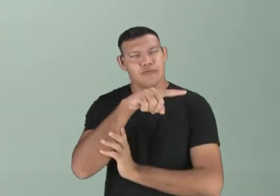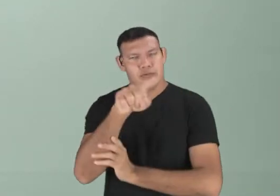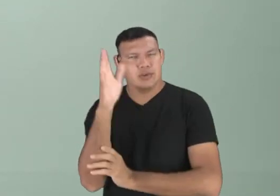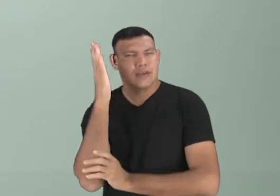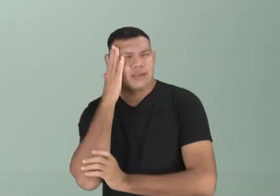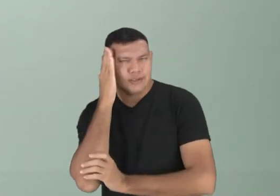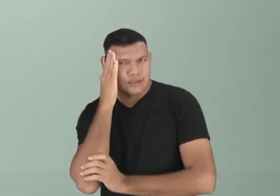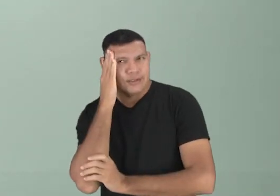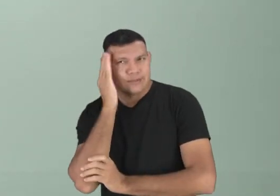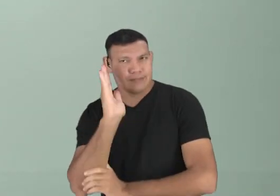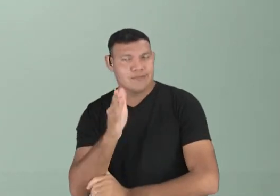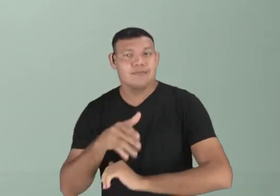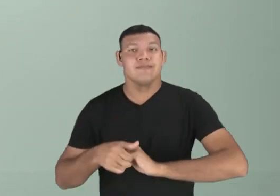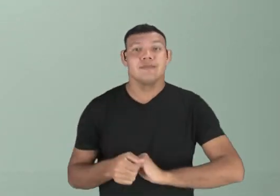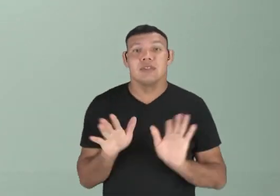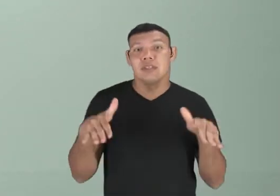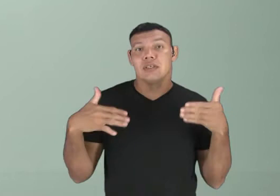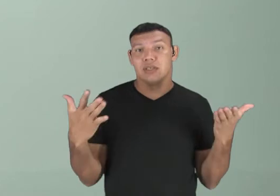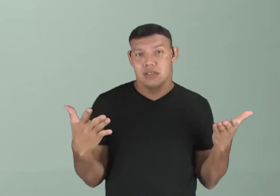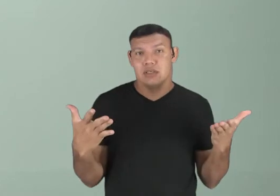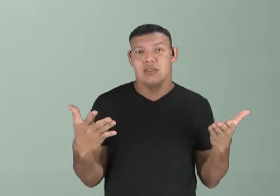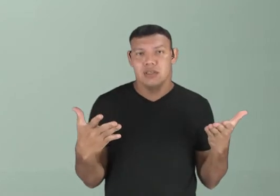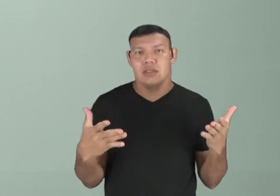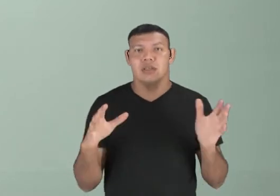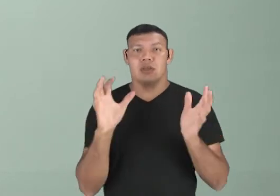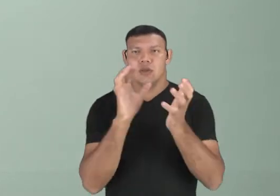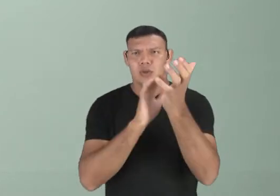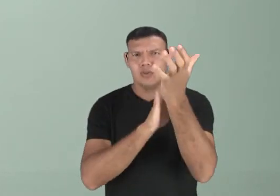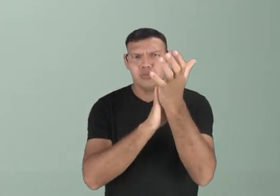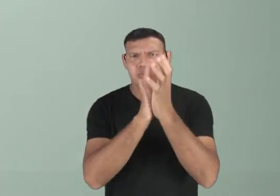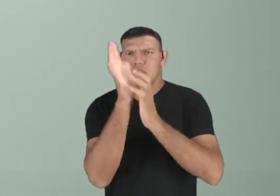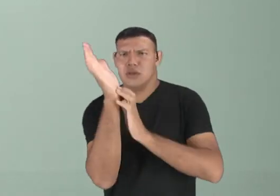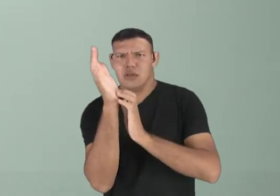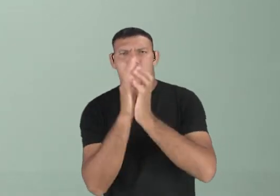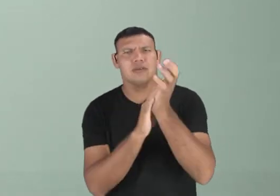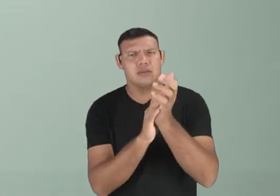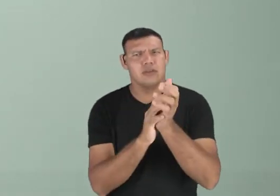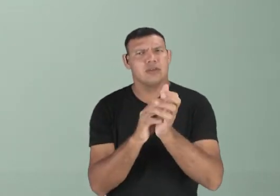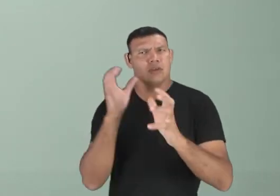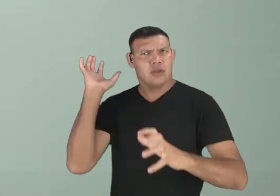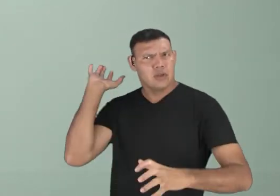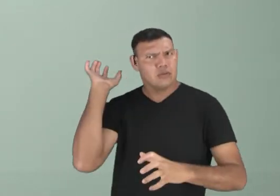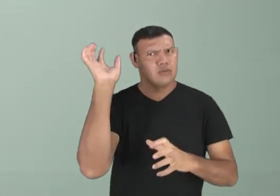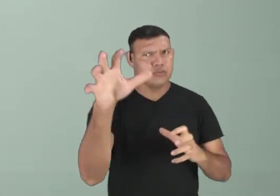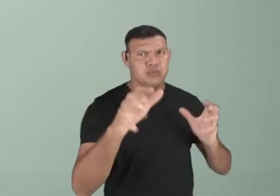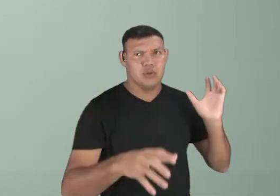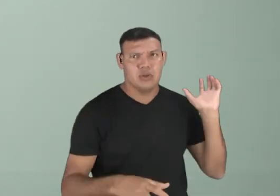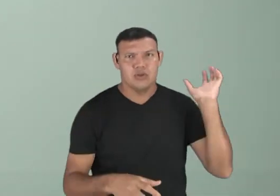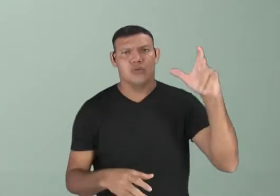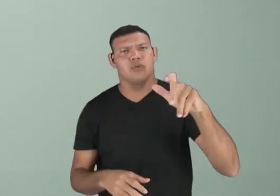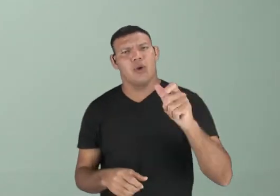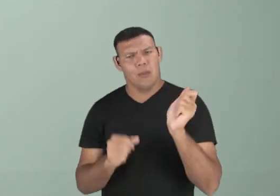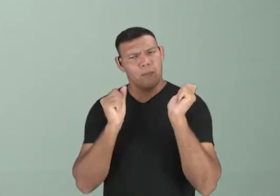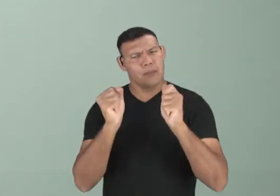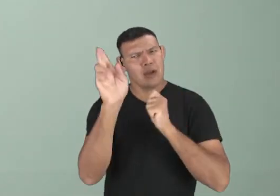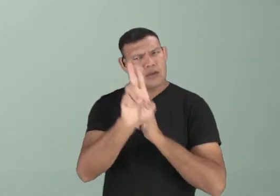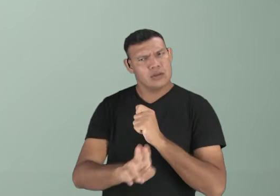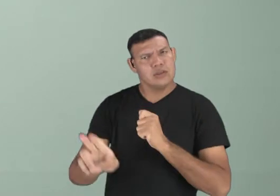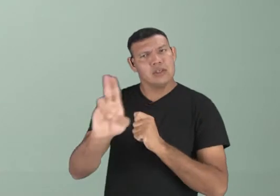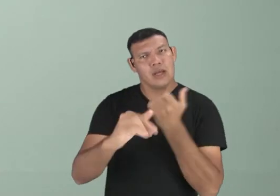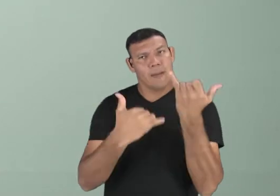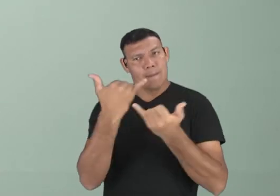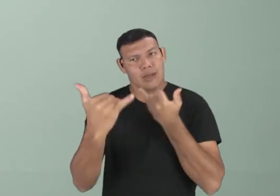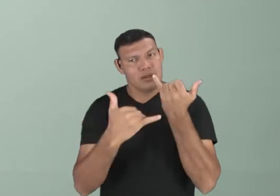falou antes de mim. E daí, quando eu vou trabalhar com as mãos, eu posso trabalhar jogos pré-desportivos para poder aperfeiçoar